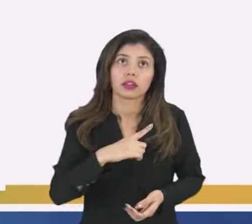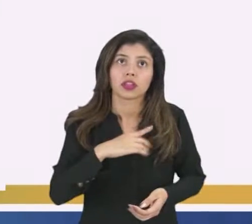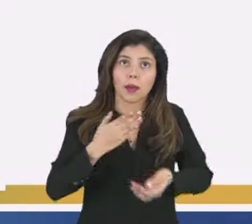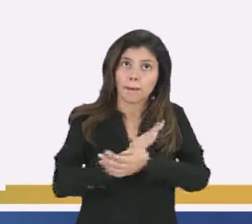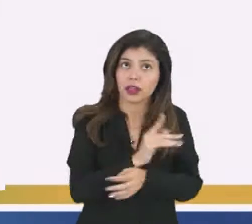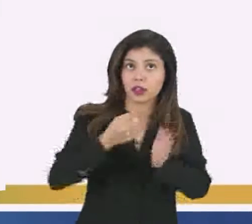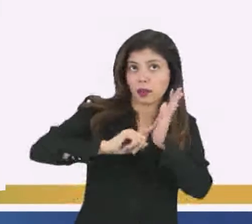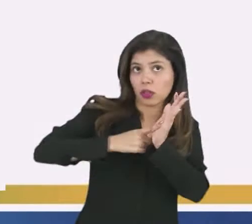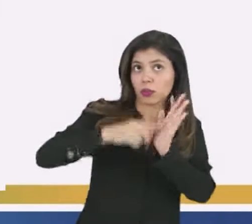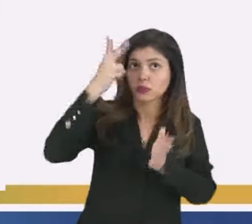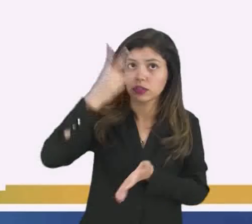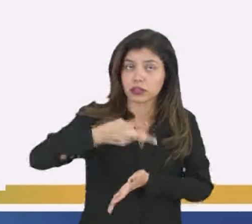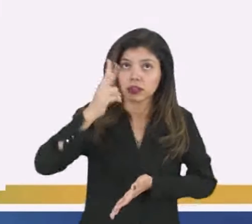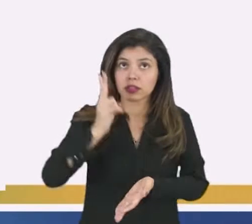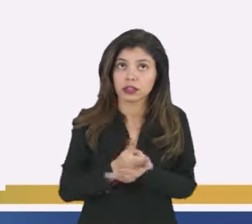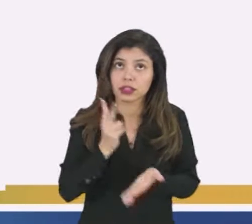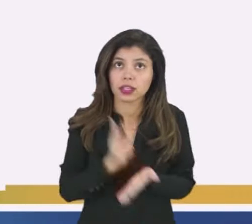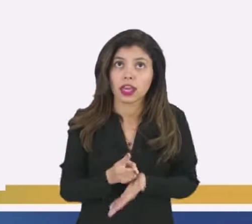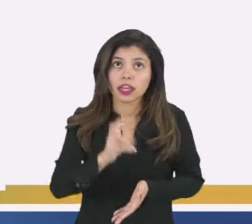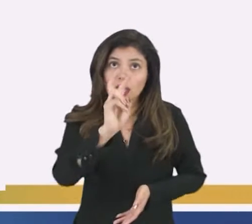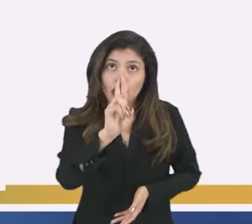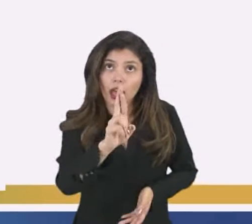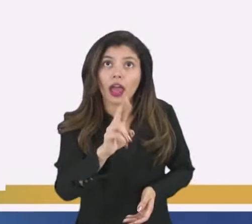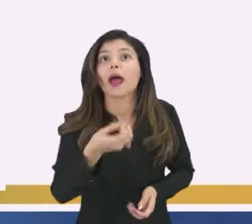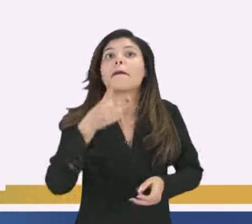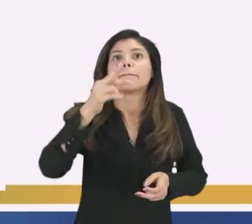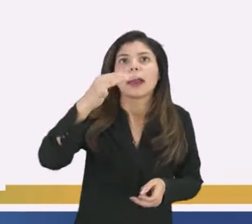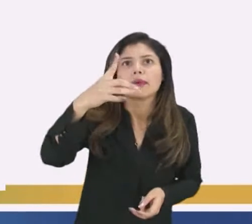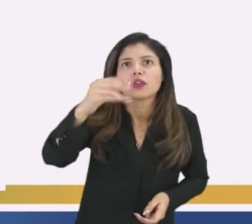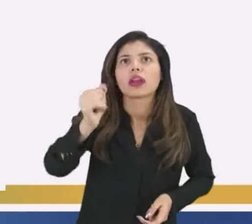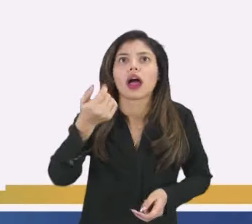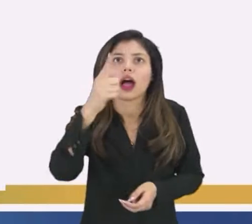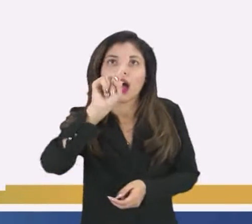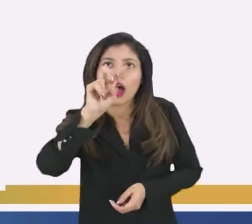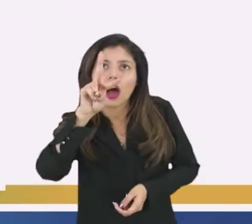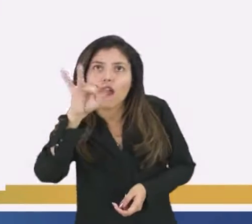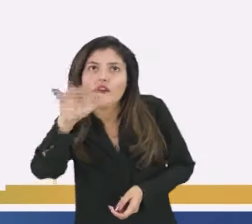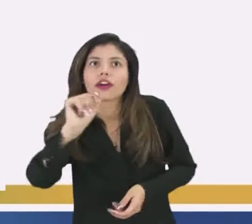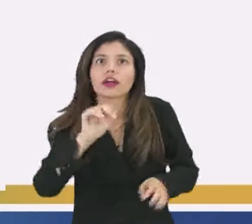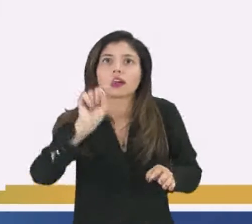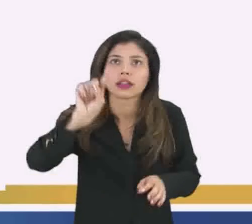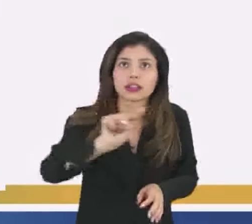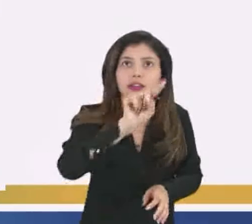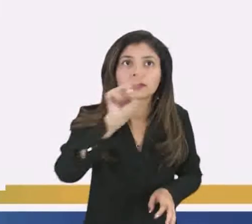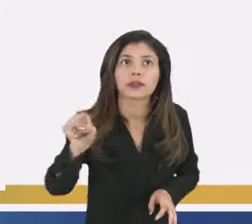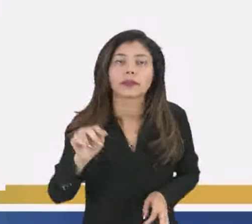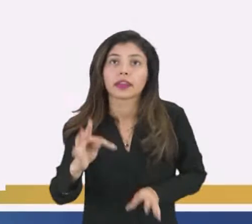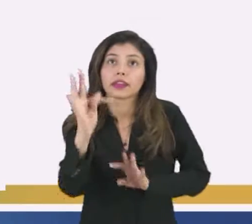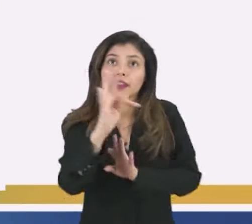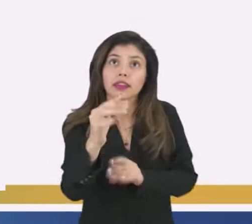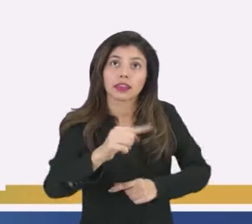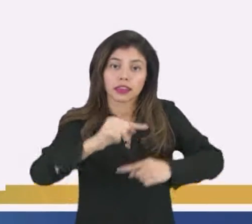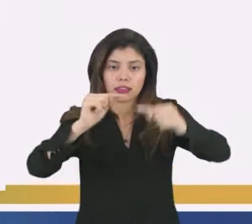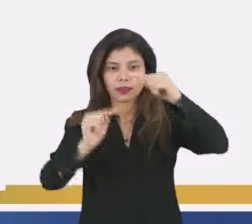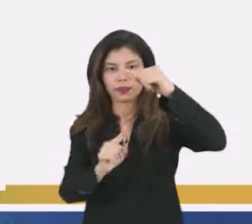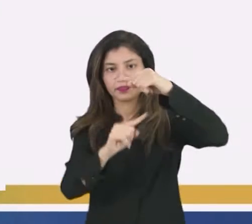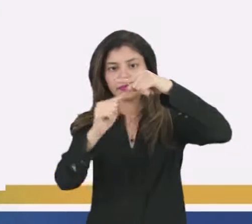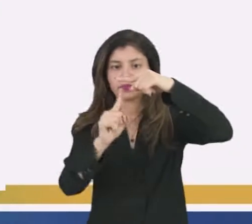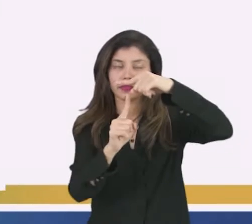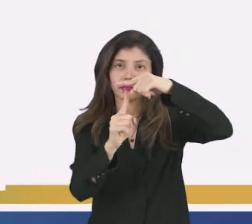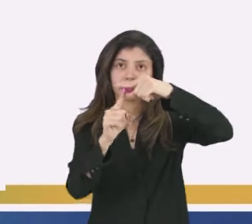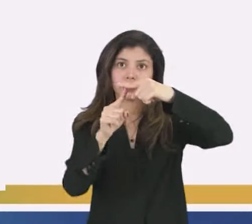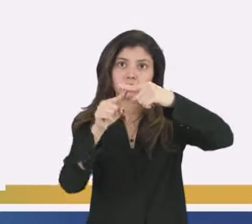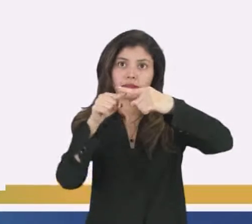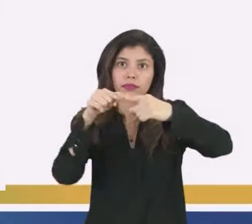passam pelo ponto determinado indicado, que é R, é perpendicular a alfa. Esse T de cabeça para baixo quer dizer